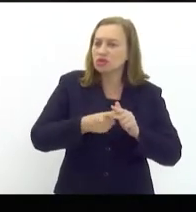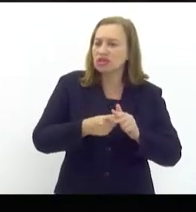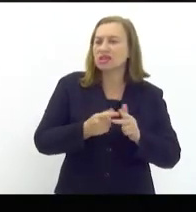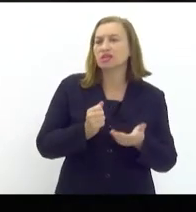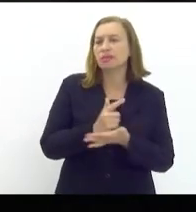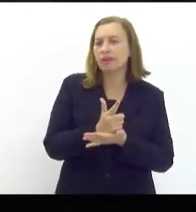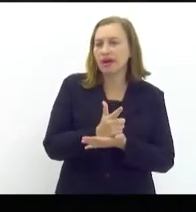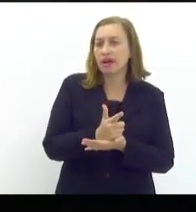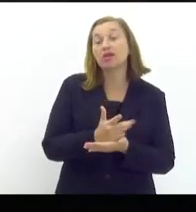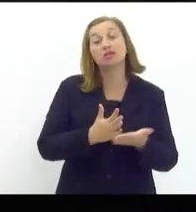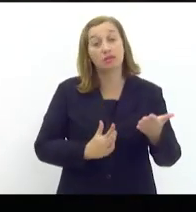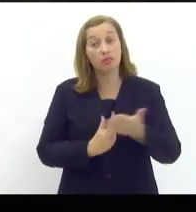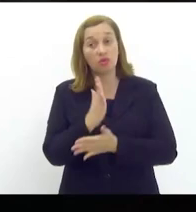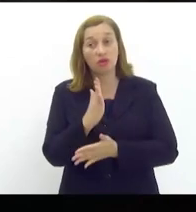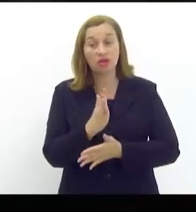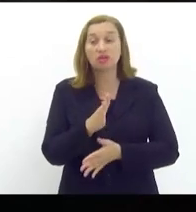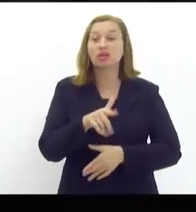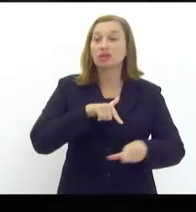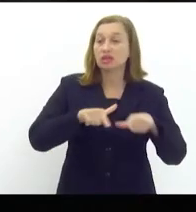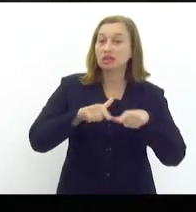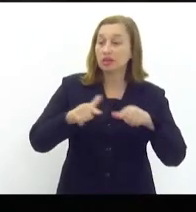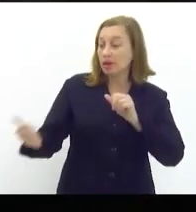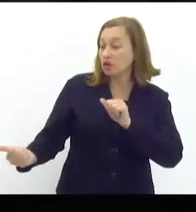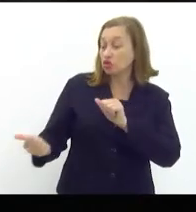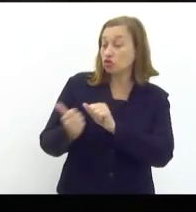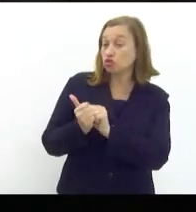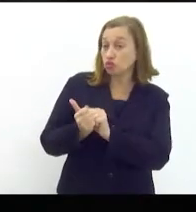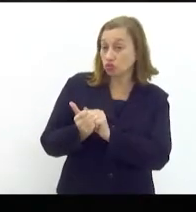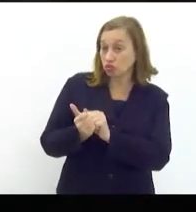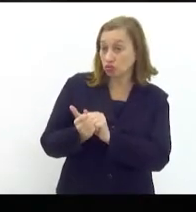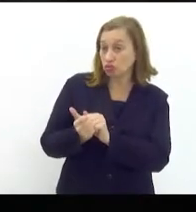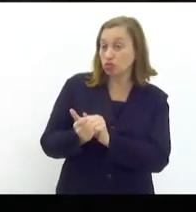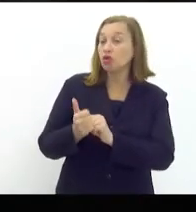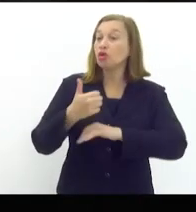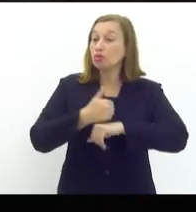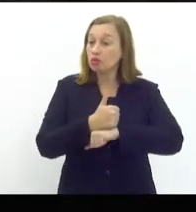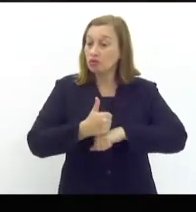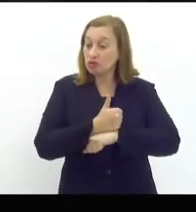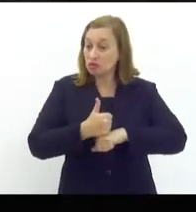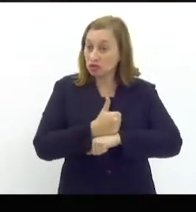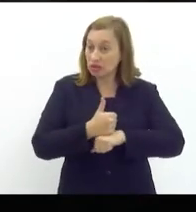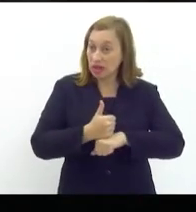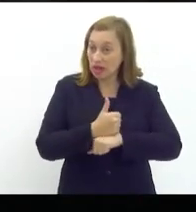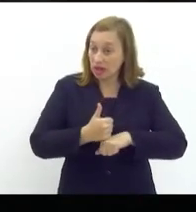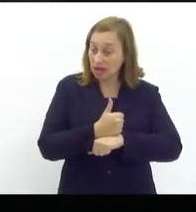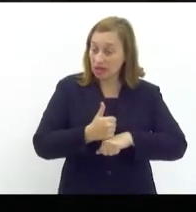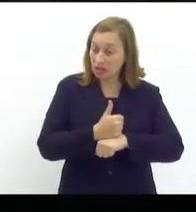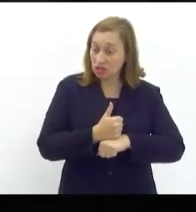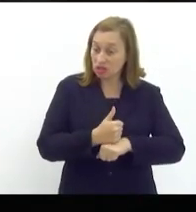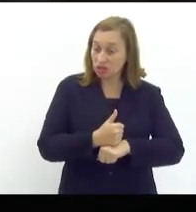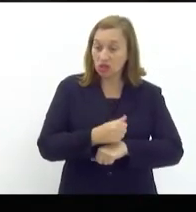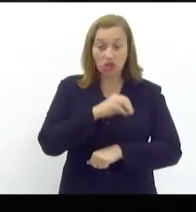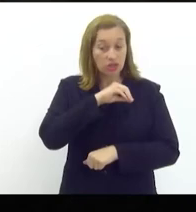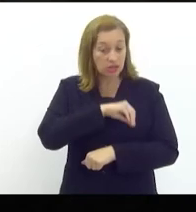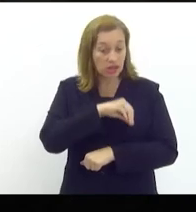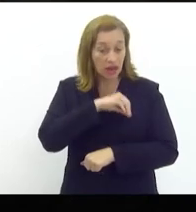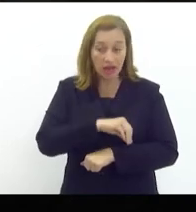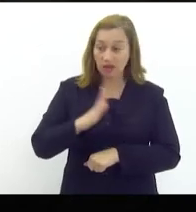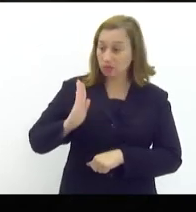agravada pelo fato de que trabalham lado a lado profissionais remunerados ou por bolsas